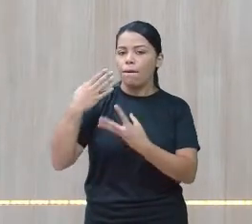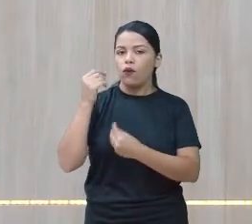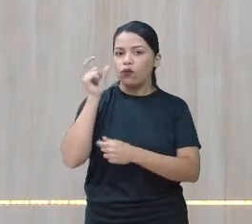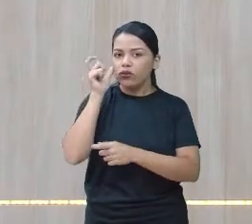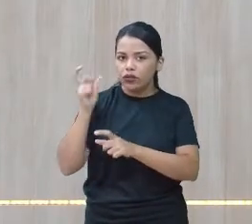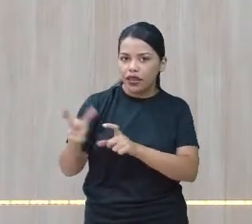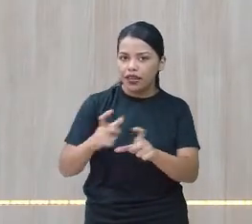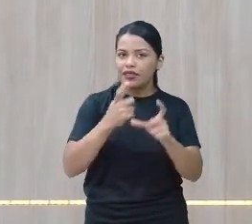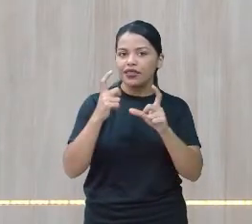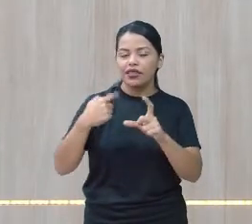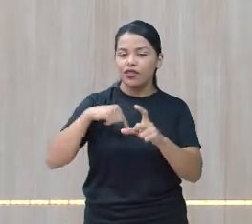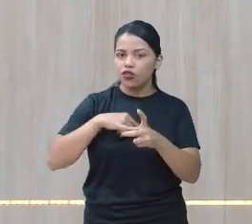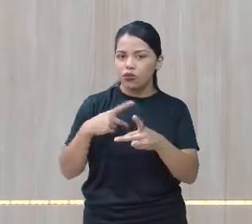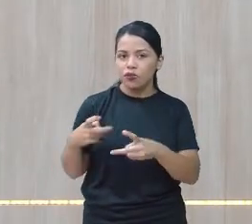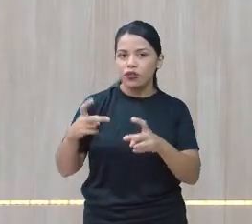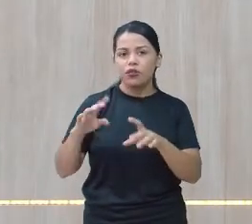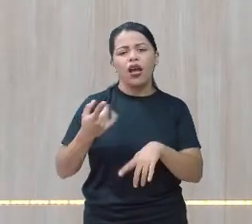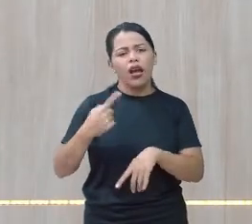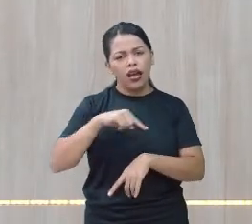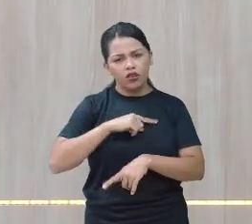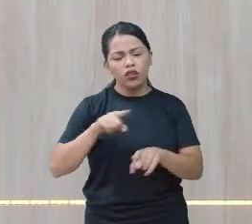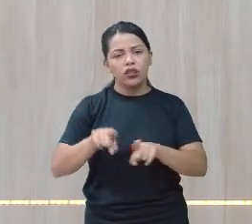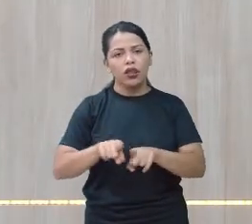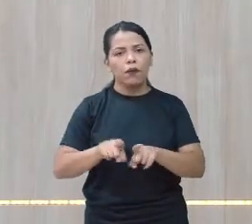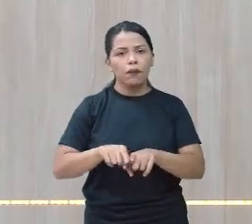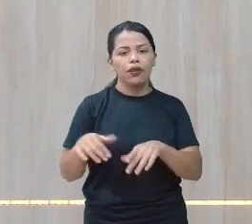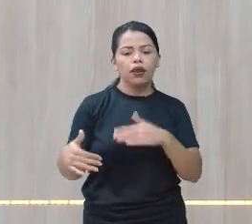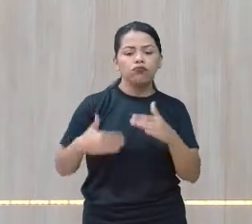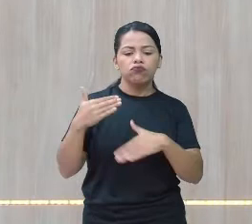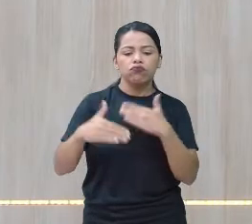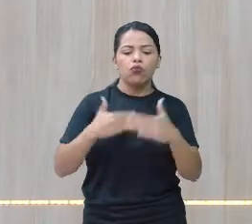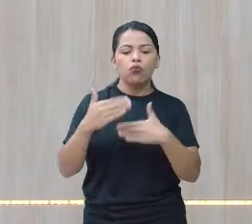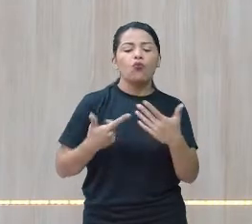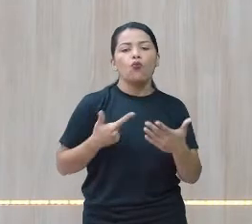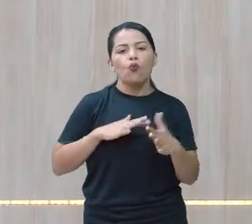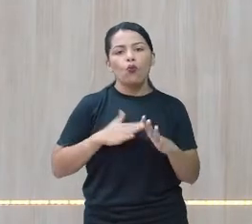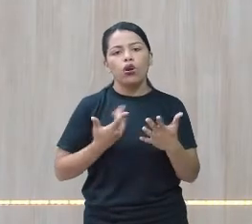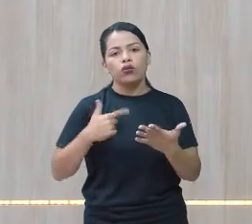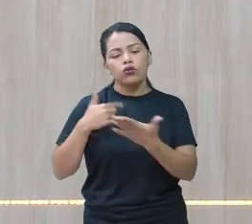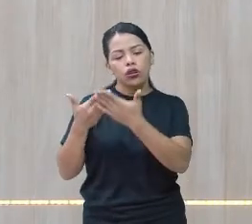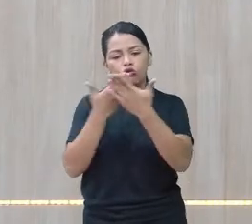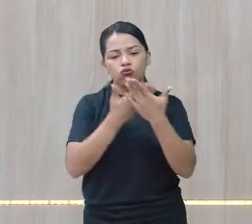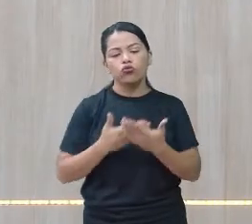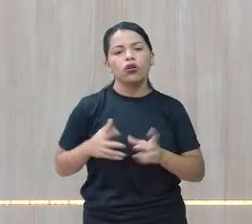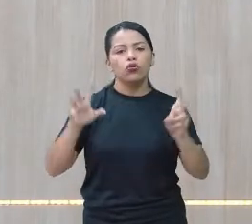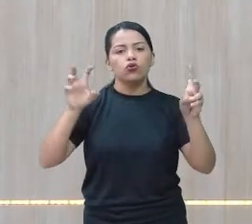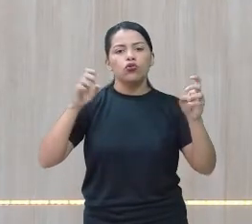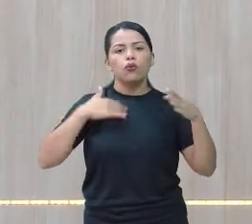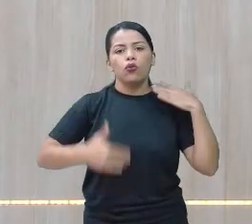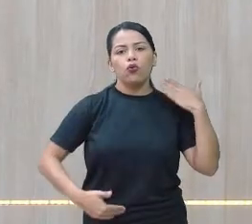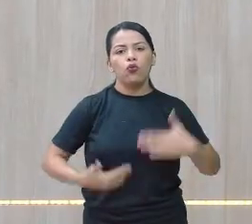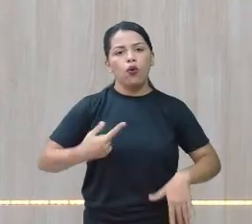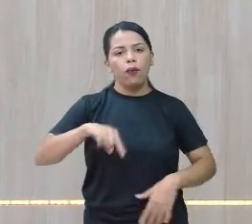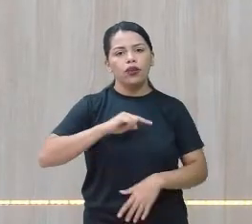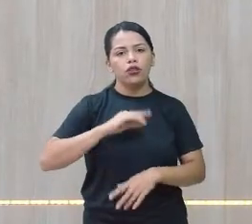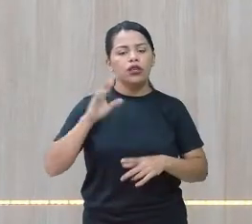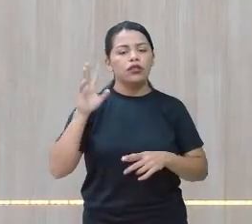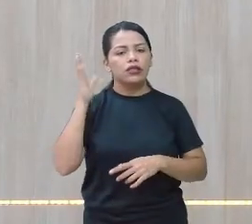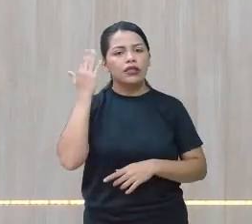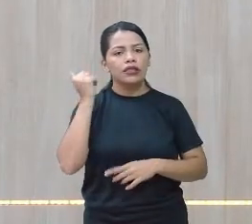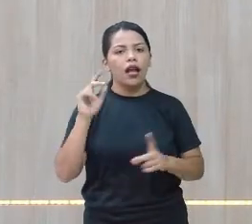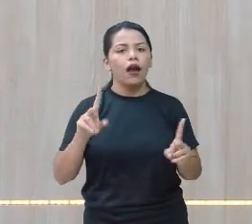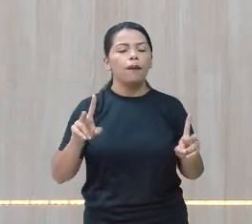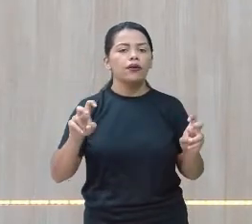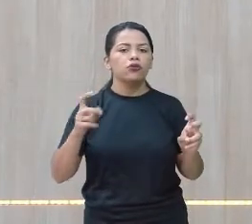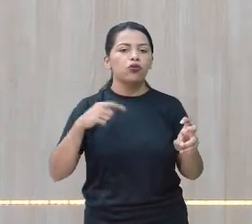aí, a gente também, na medida que estamos estudando o corpo humano, sabermos algumas coisas que acontecem no nosso dia a dia e até quando